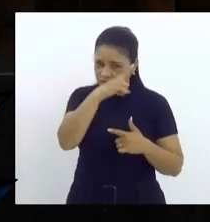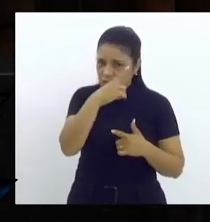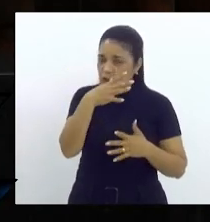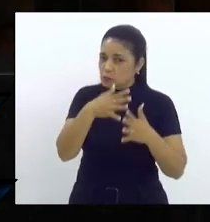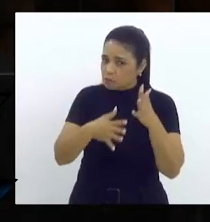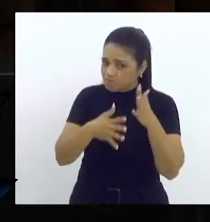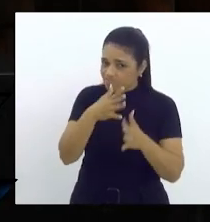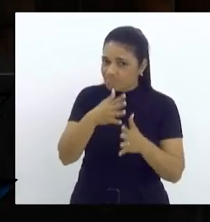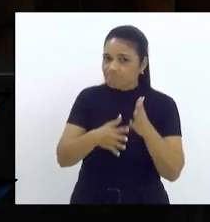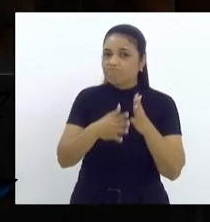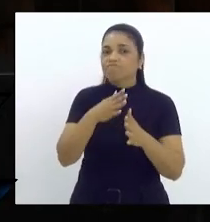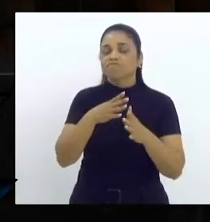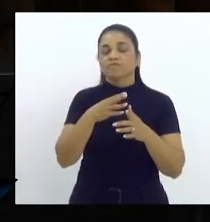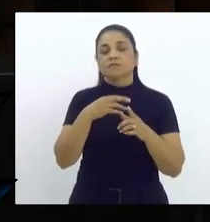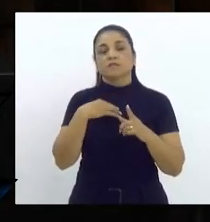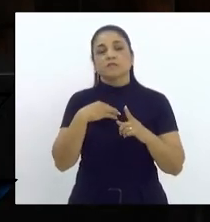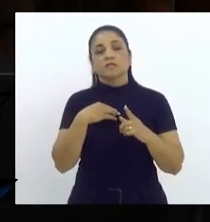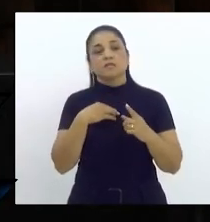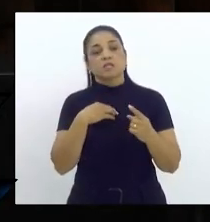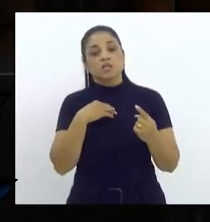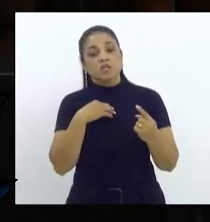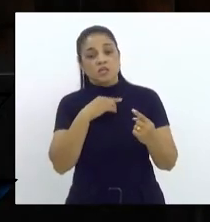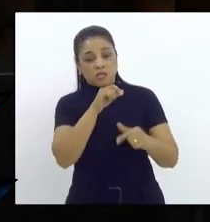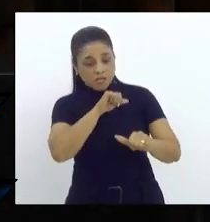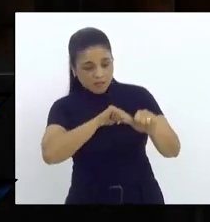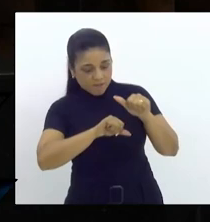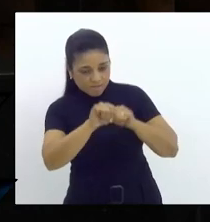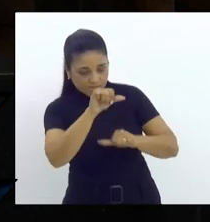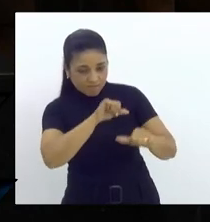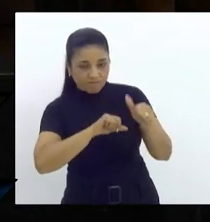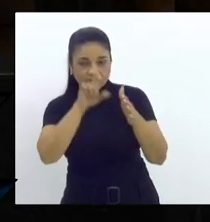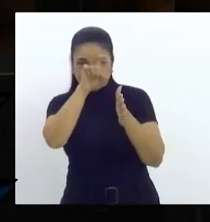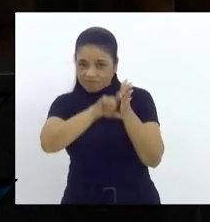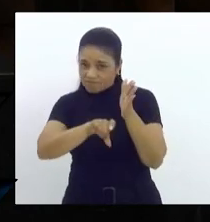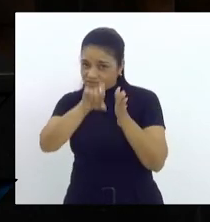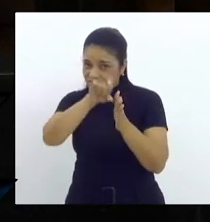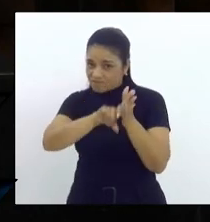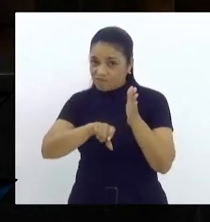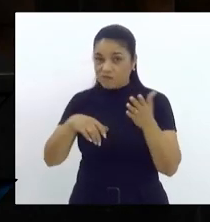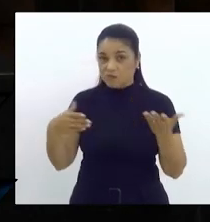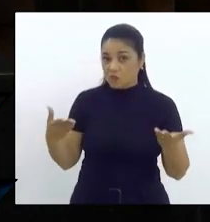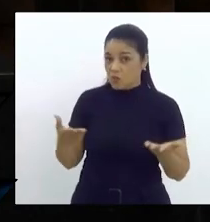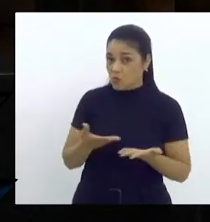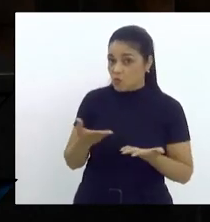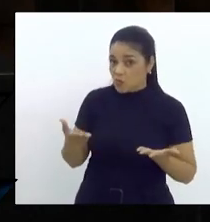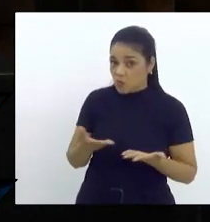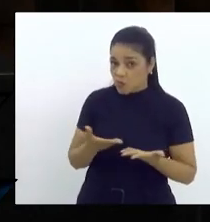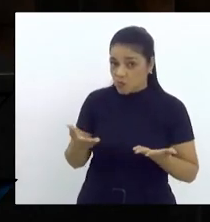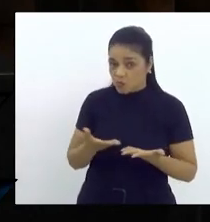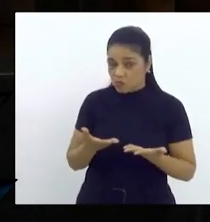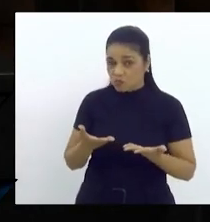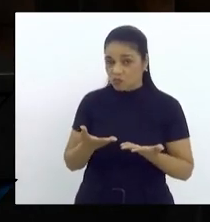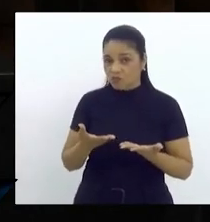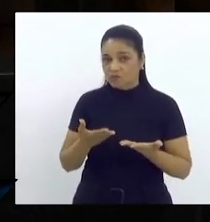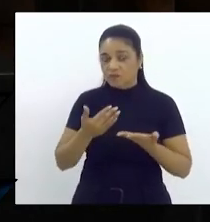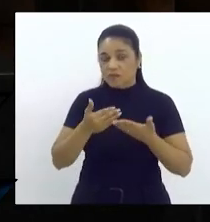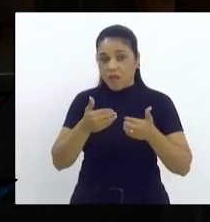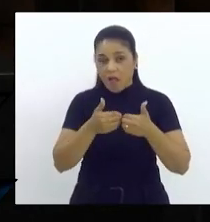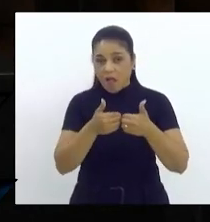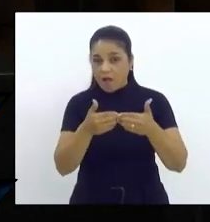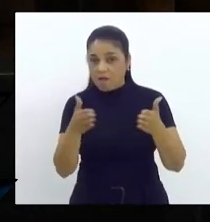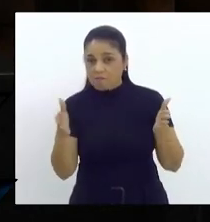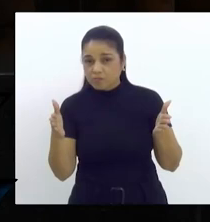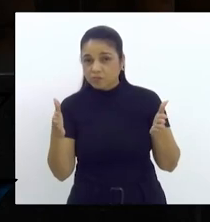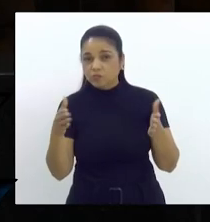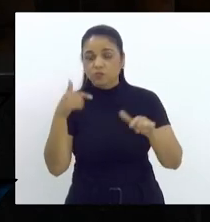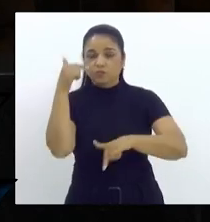tributária. Assim posto, no dia de hoje, na abertura